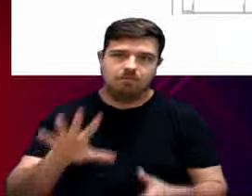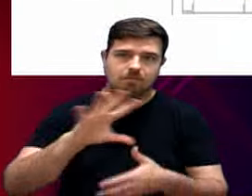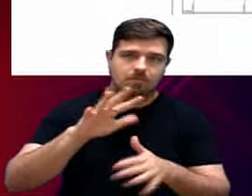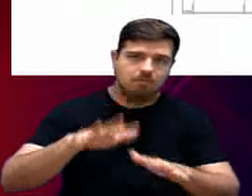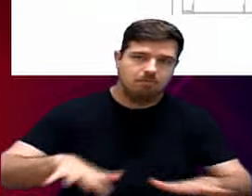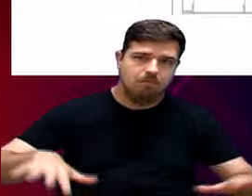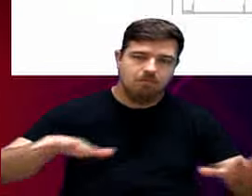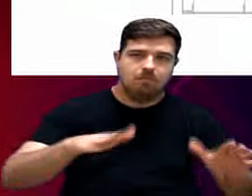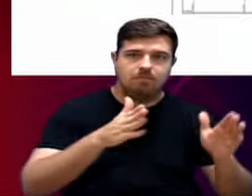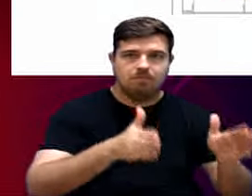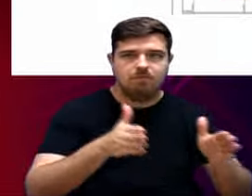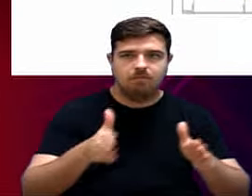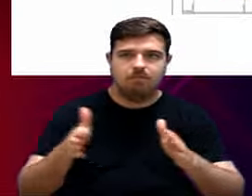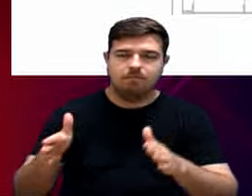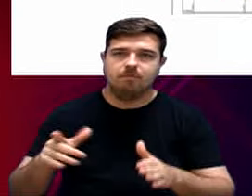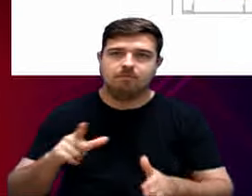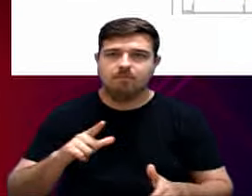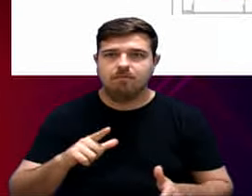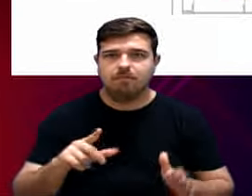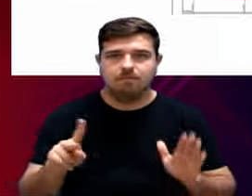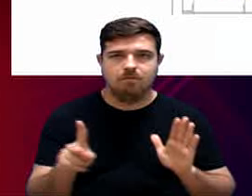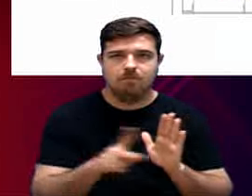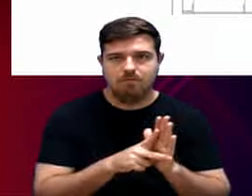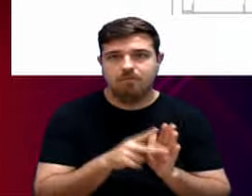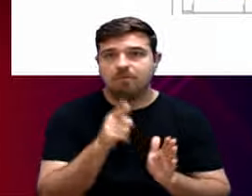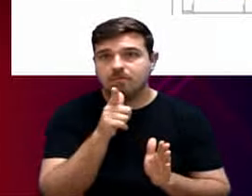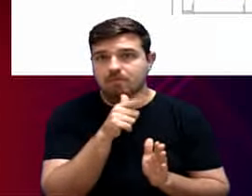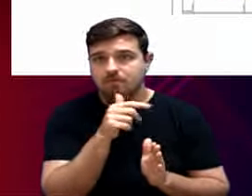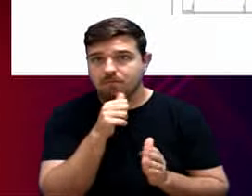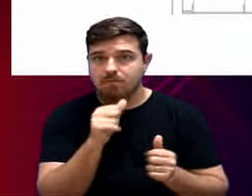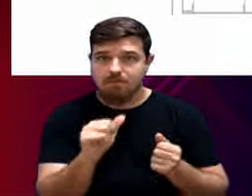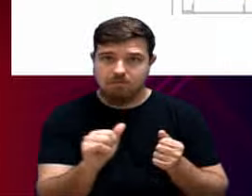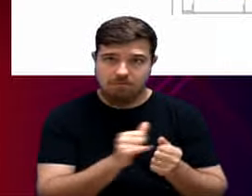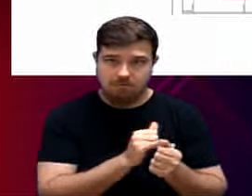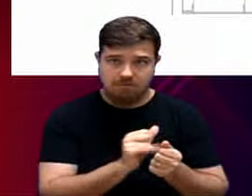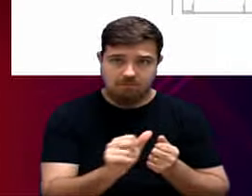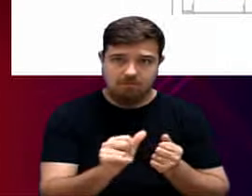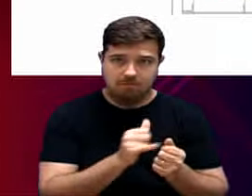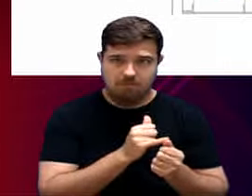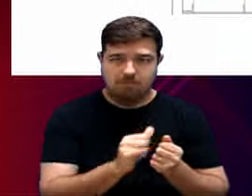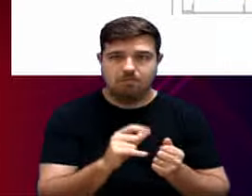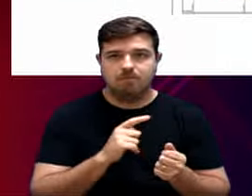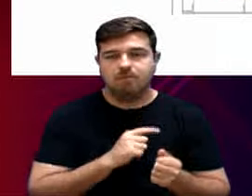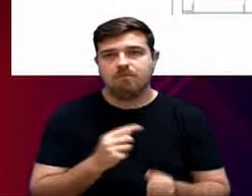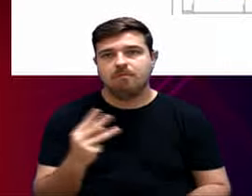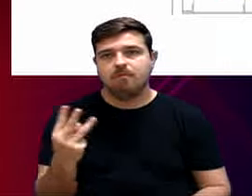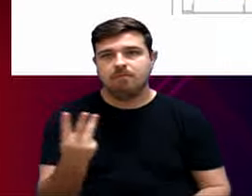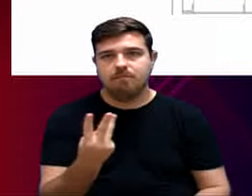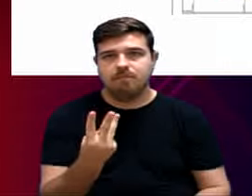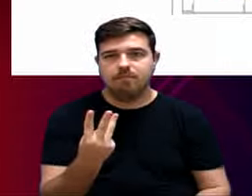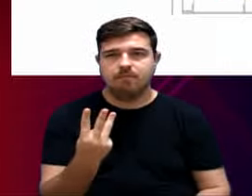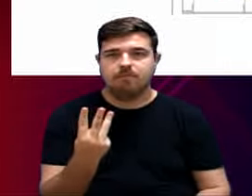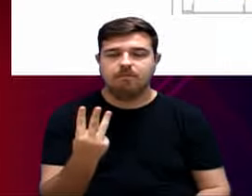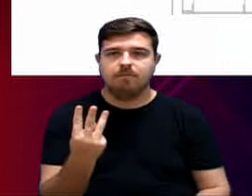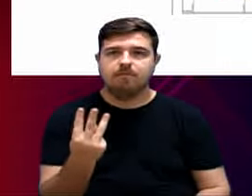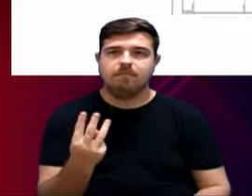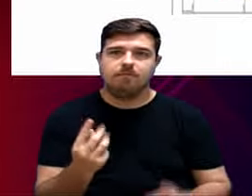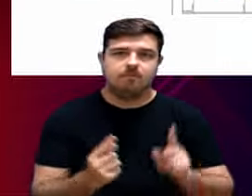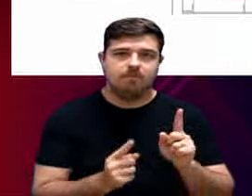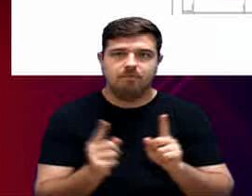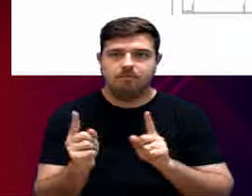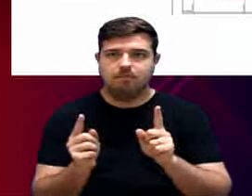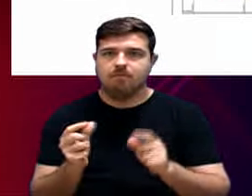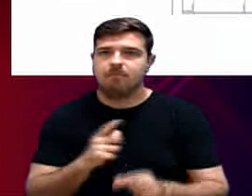conserva macrozona de Manancial estratégico que é o Tom pastel a gente tem três eh indicações